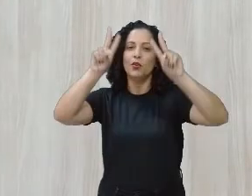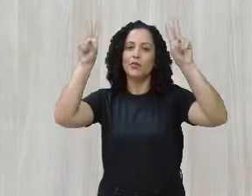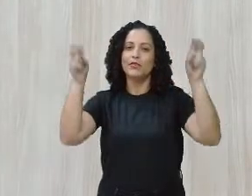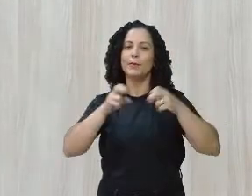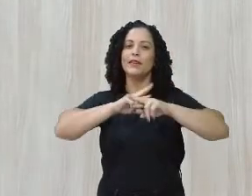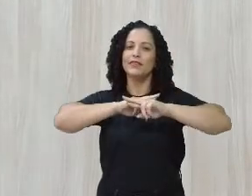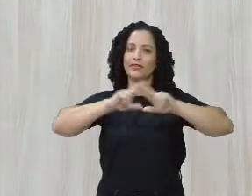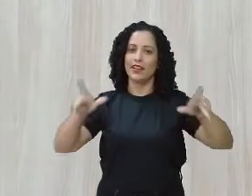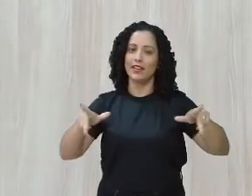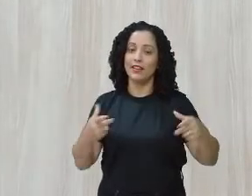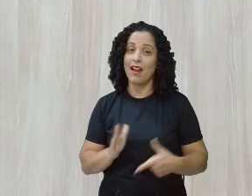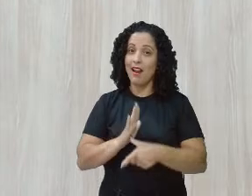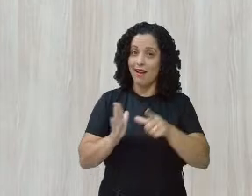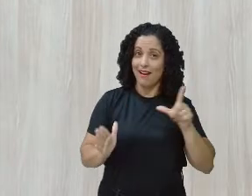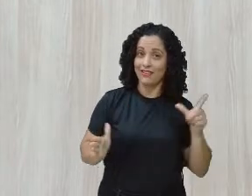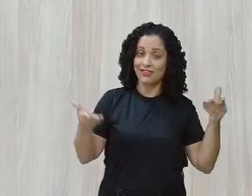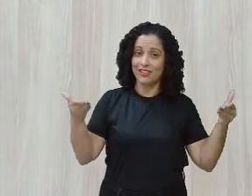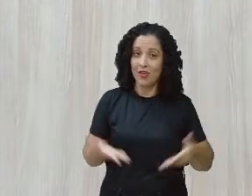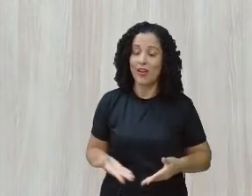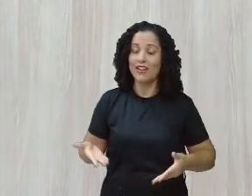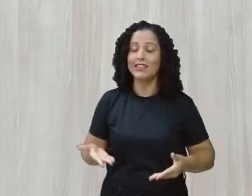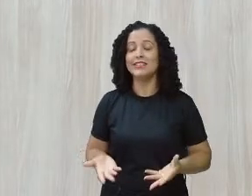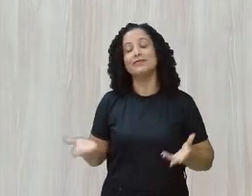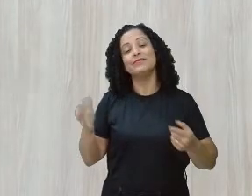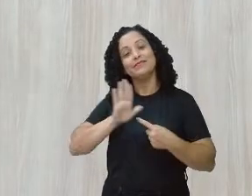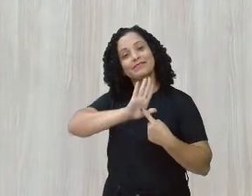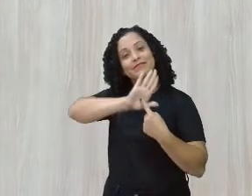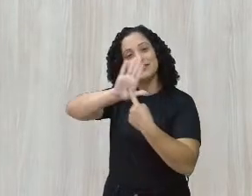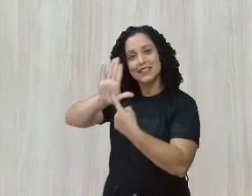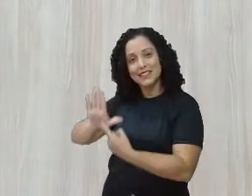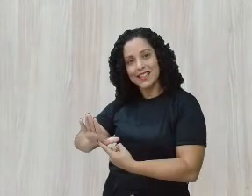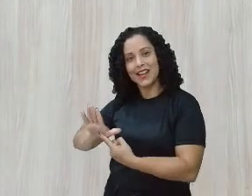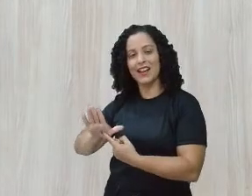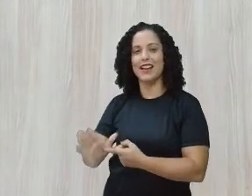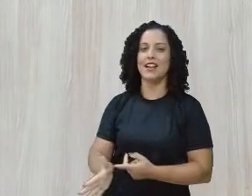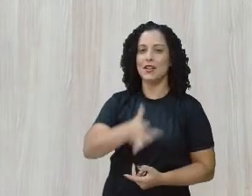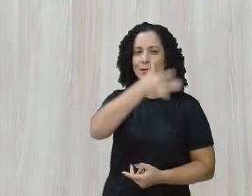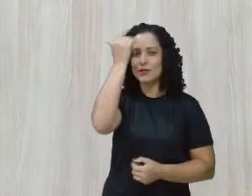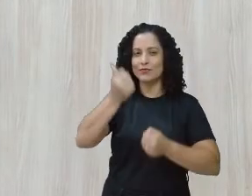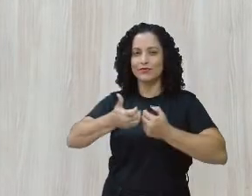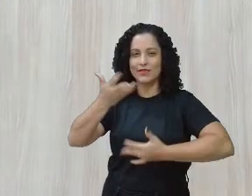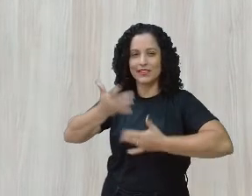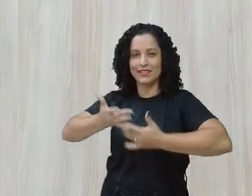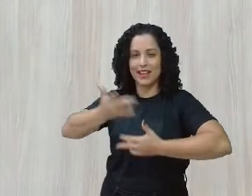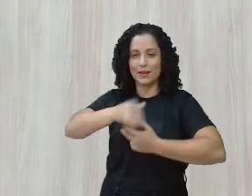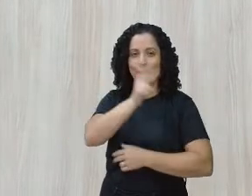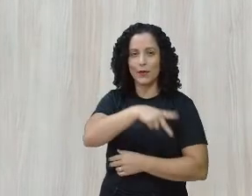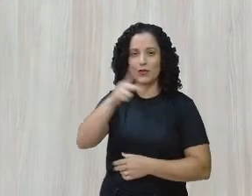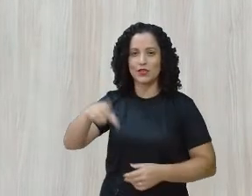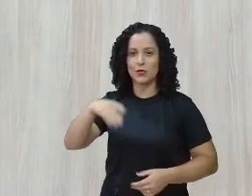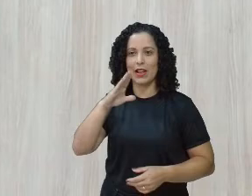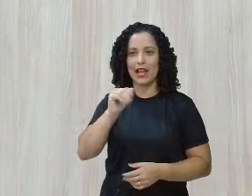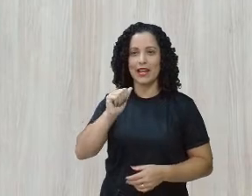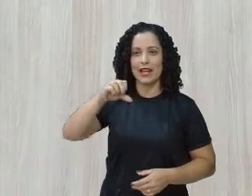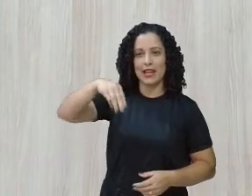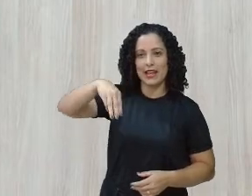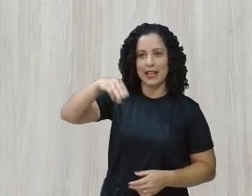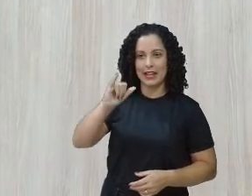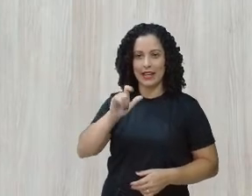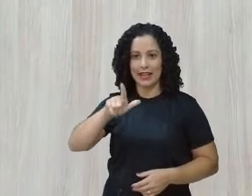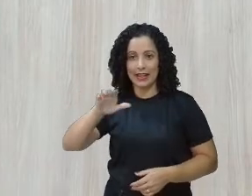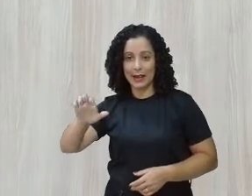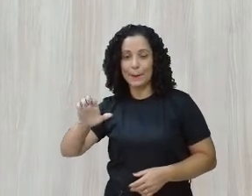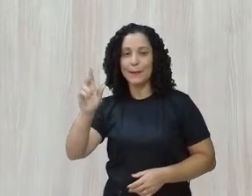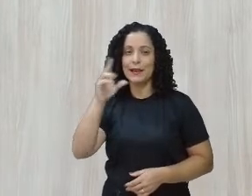E antes de começar o tema, que eu esqueci de apresentar também, hoje quem acompanhará o nosso chat será a professora Camille, de português.